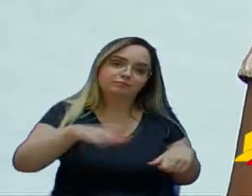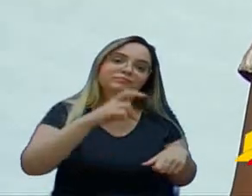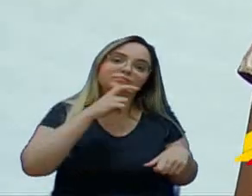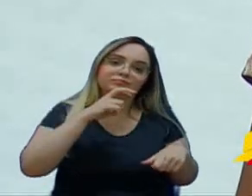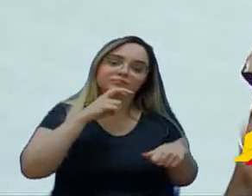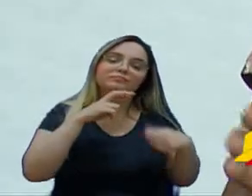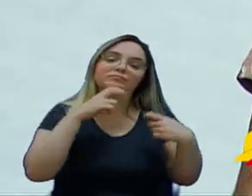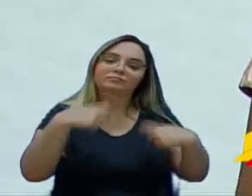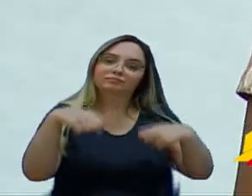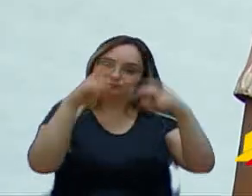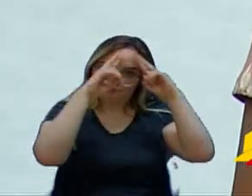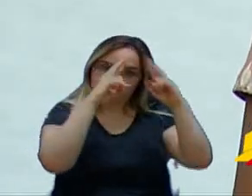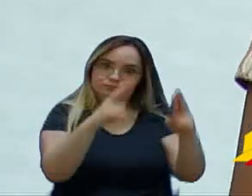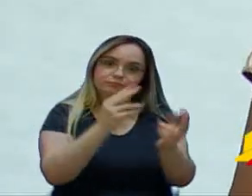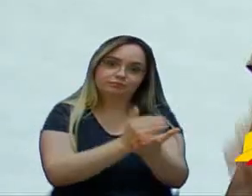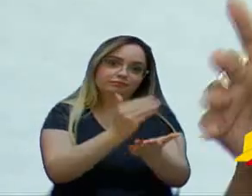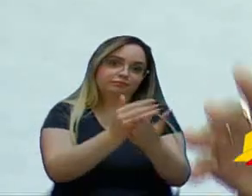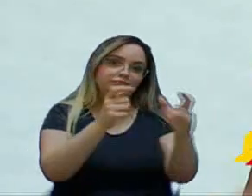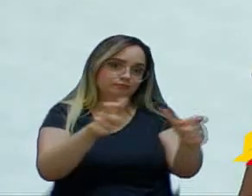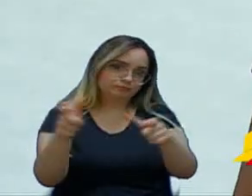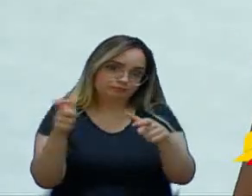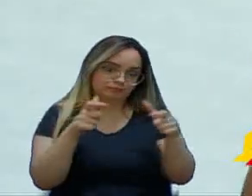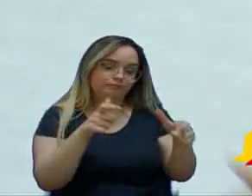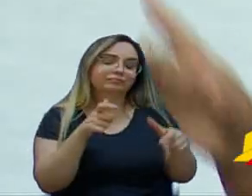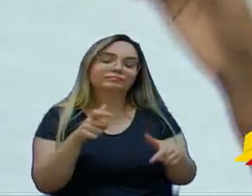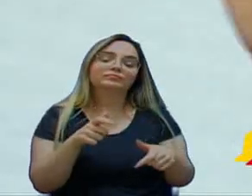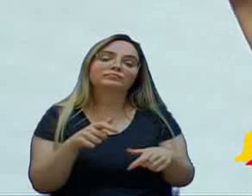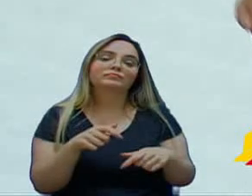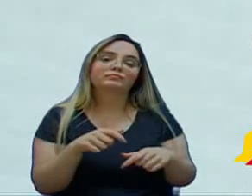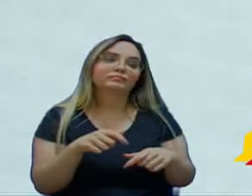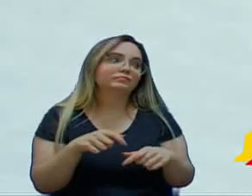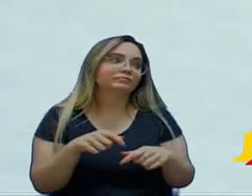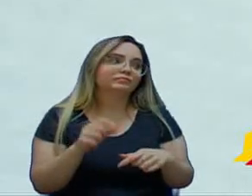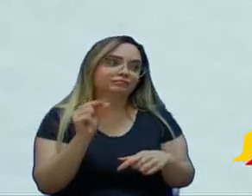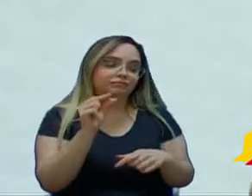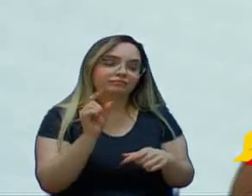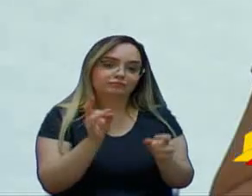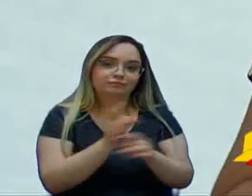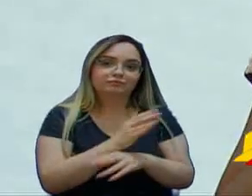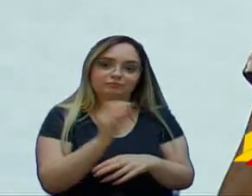mais respeitada nas paradas. Recentemente, já vou concluir,